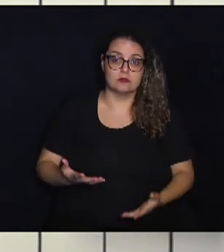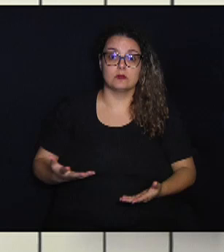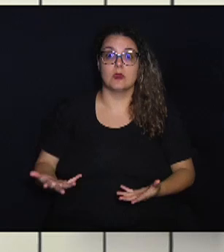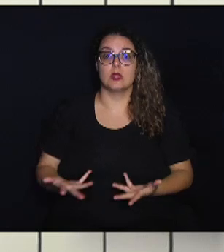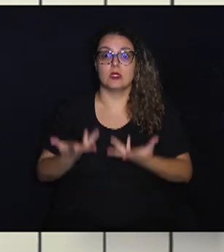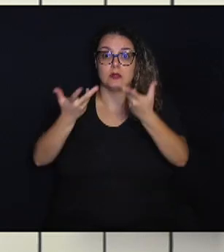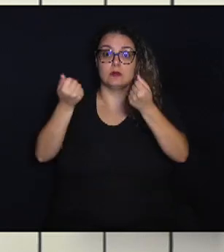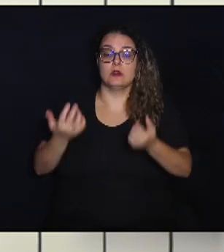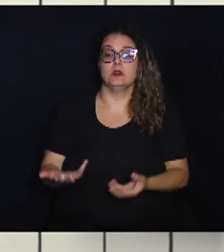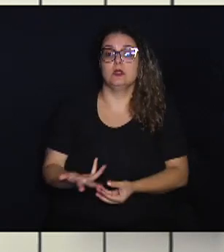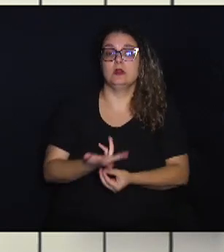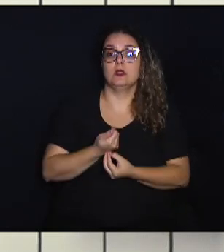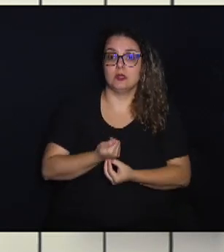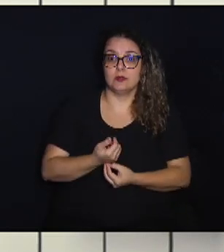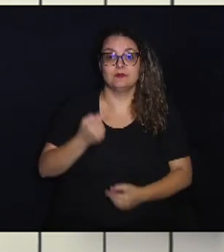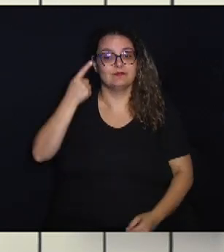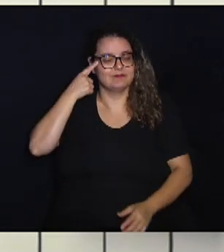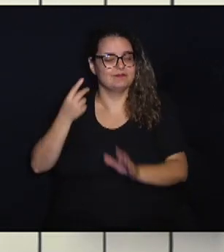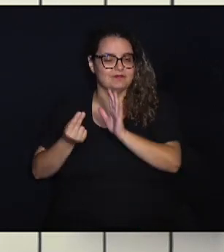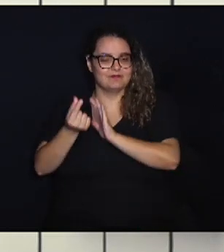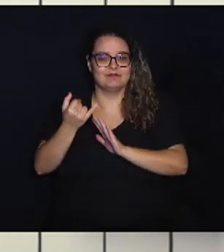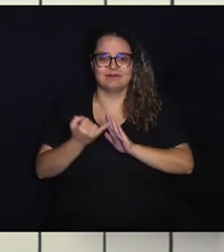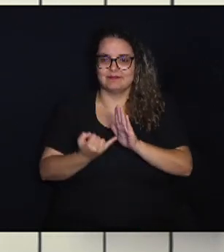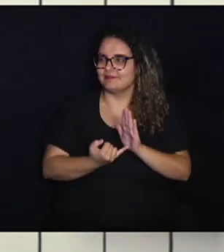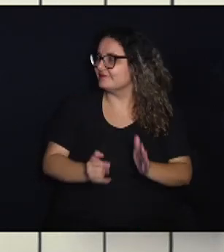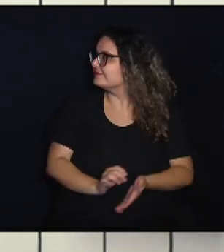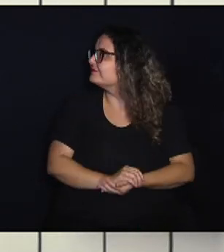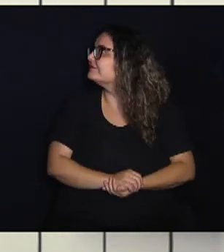e criatividade dos jovens da instituição.